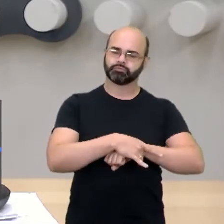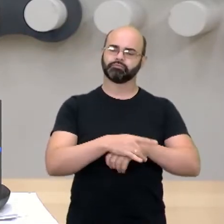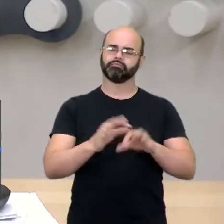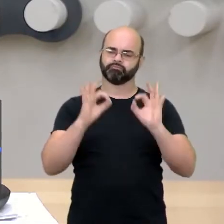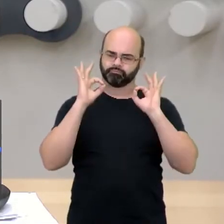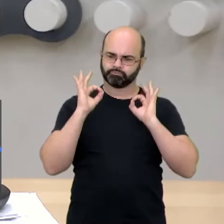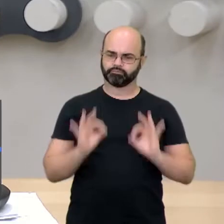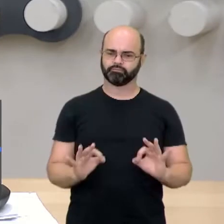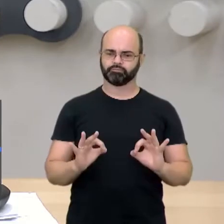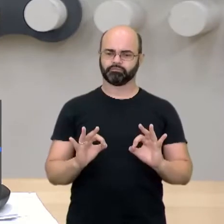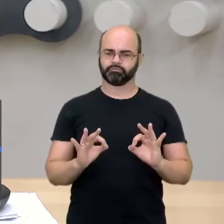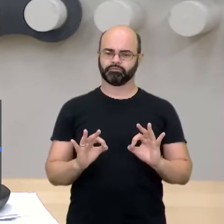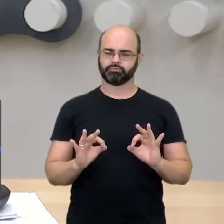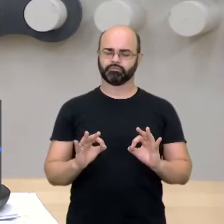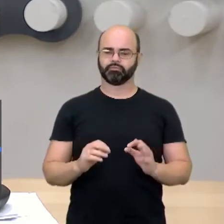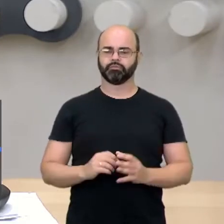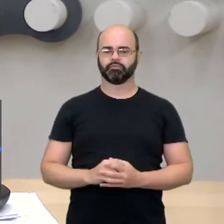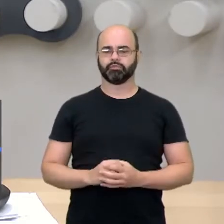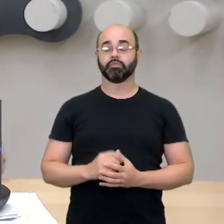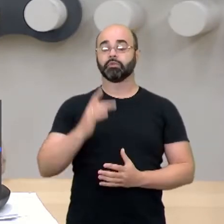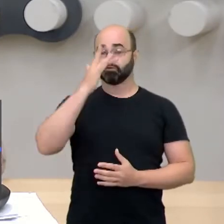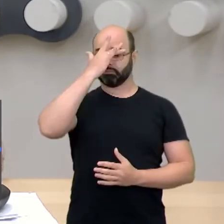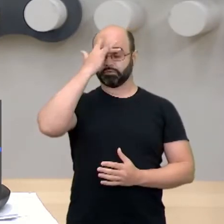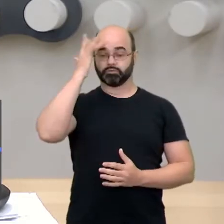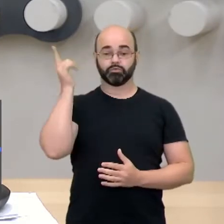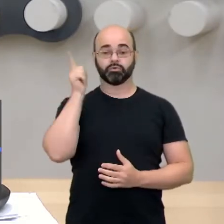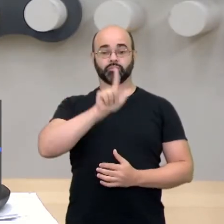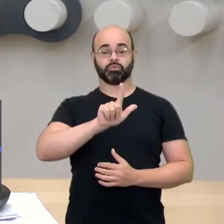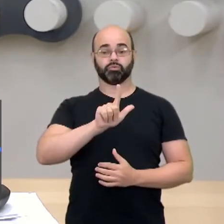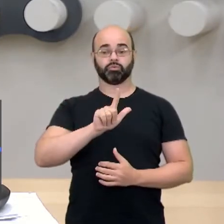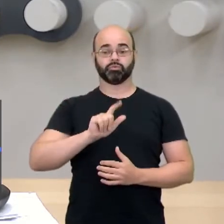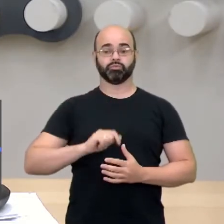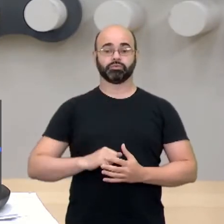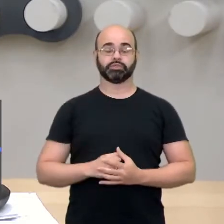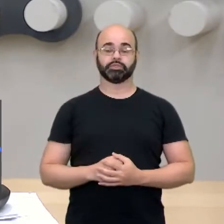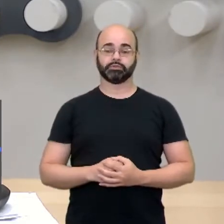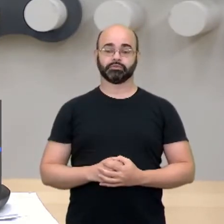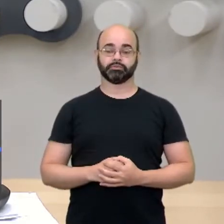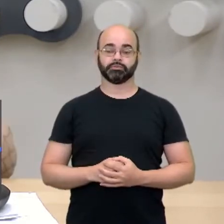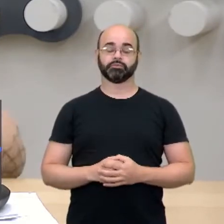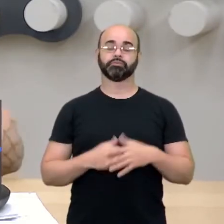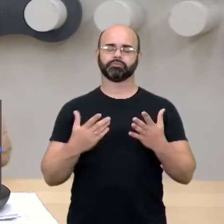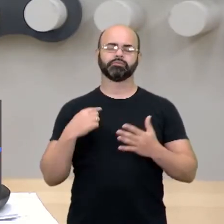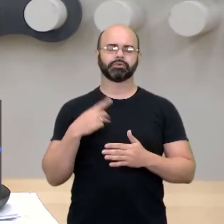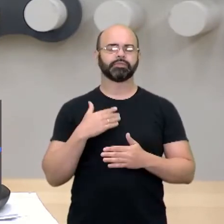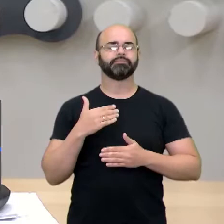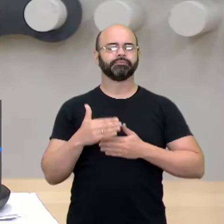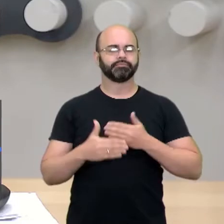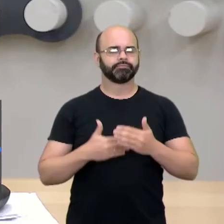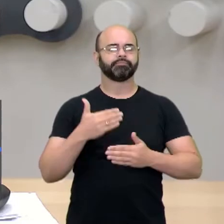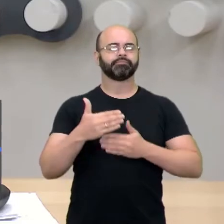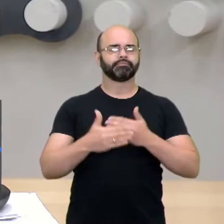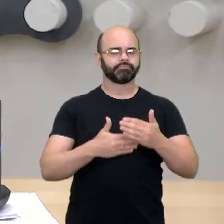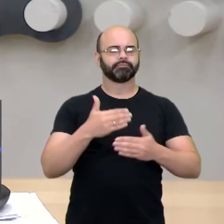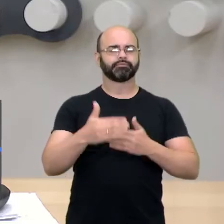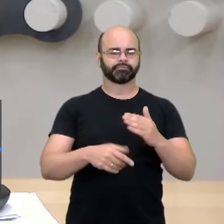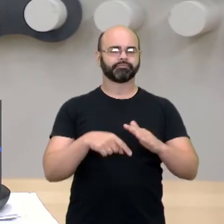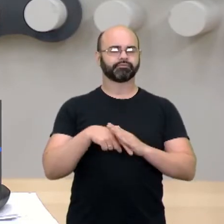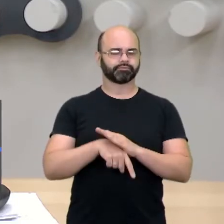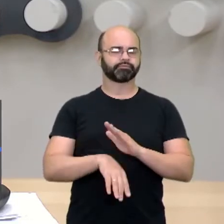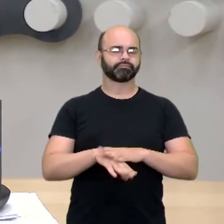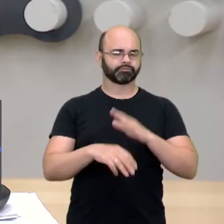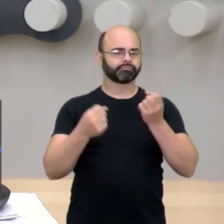certeiros que que o homem pode obter certo a gente já vai desenvolver um pouquinho mais o